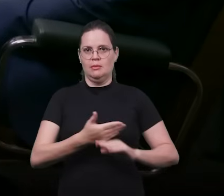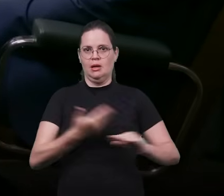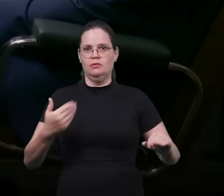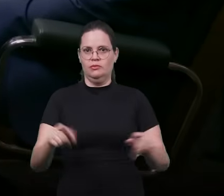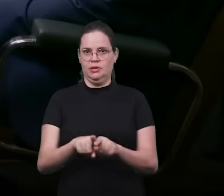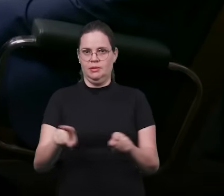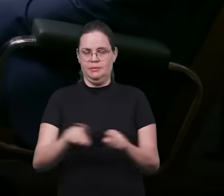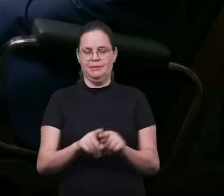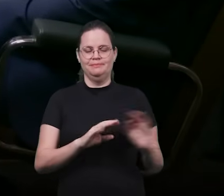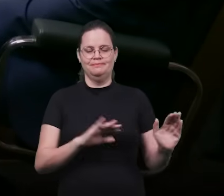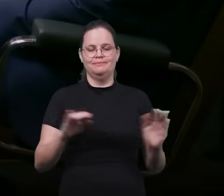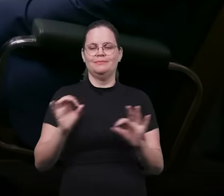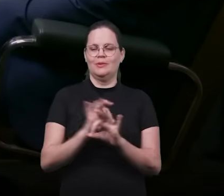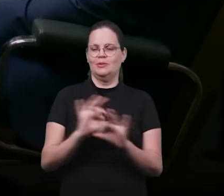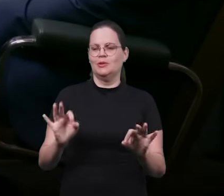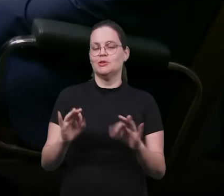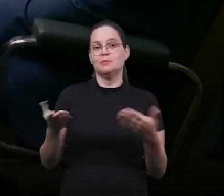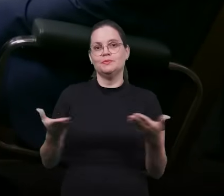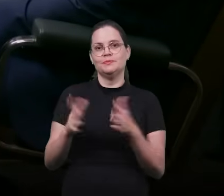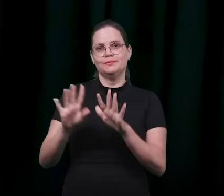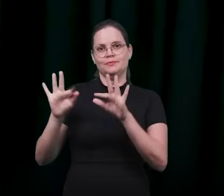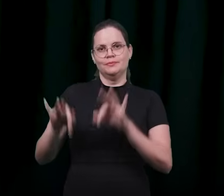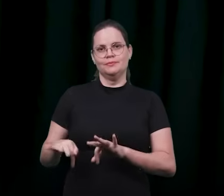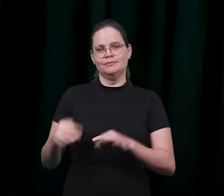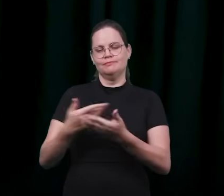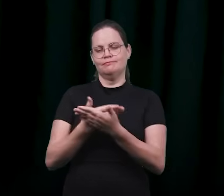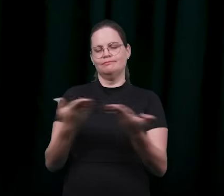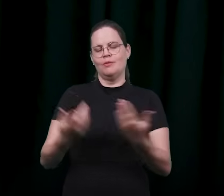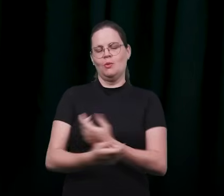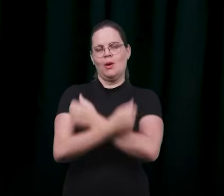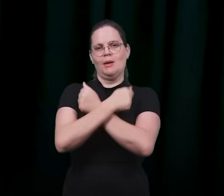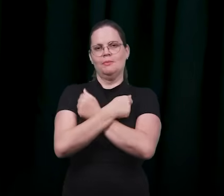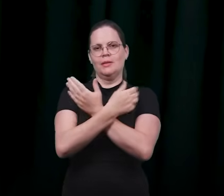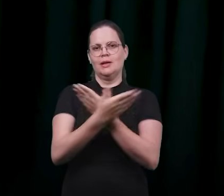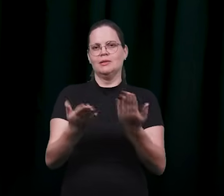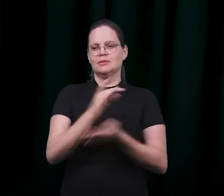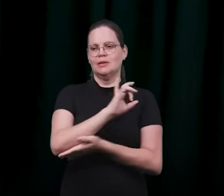Bom, estamos encerrados. Queremos deixar o nosso abraço